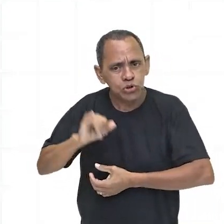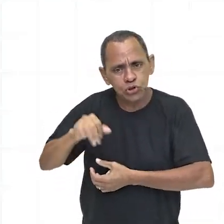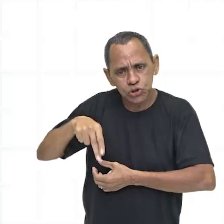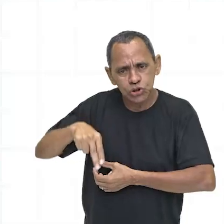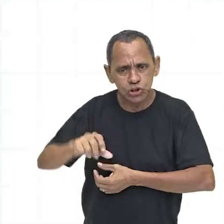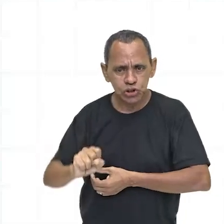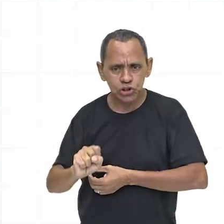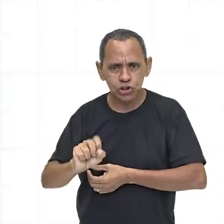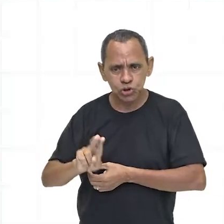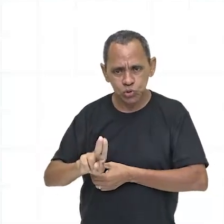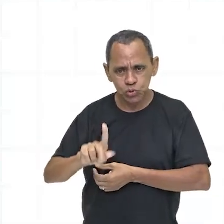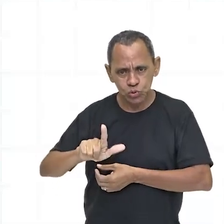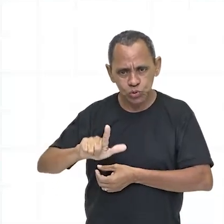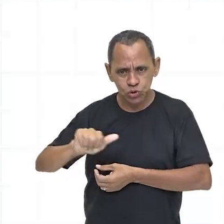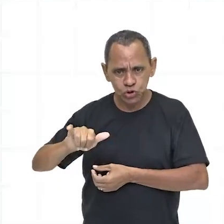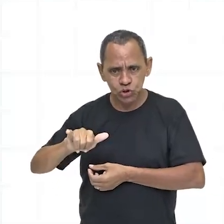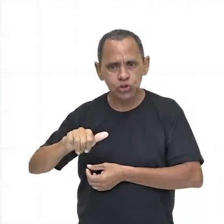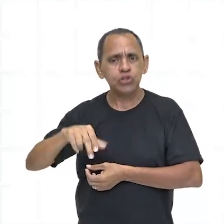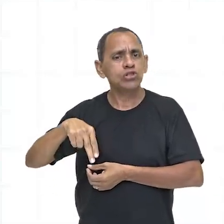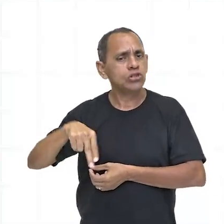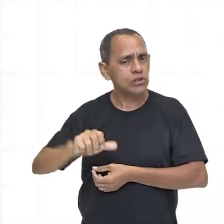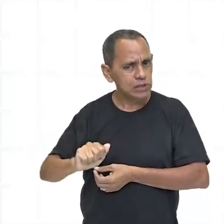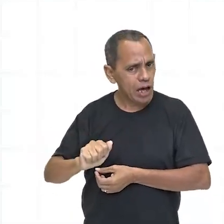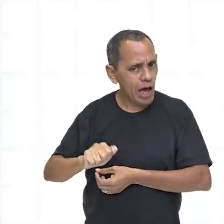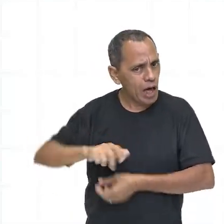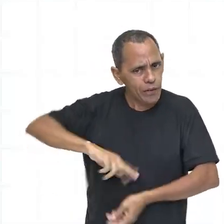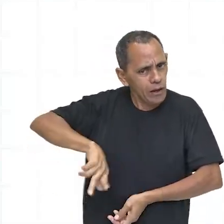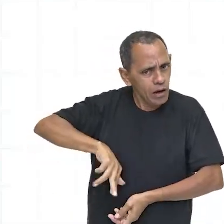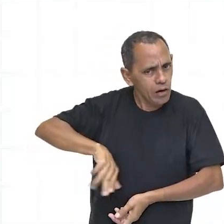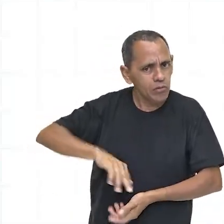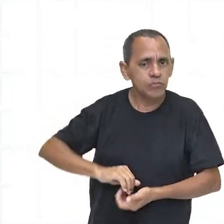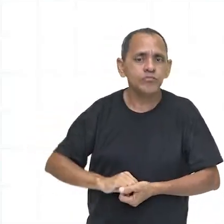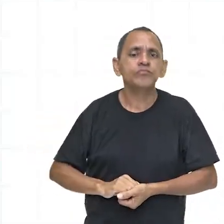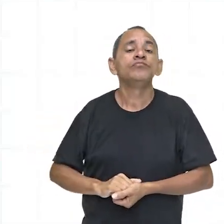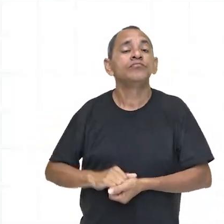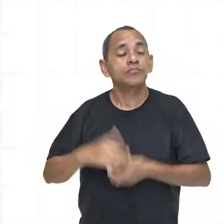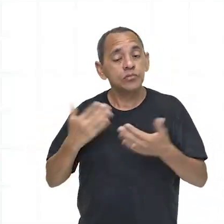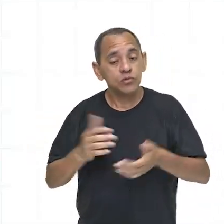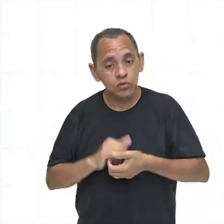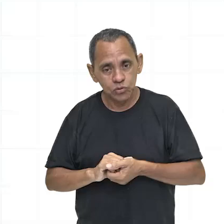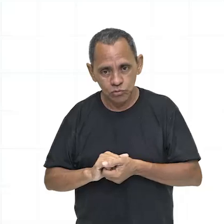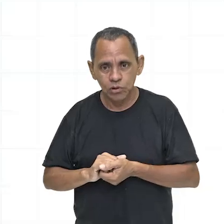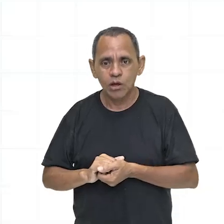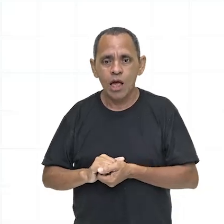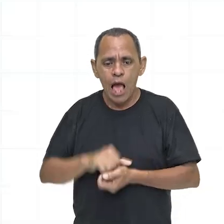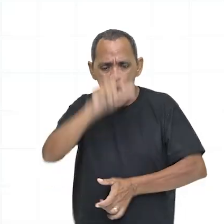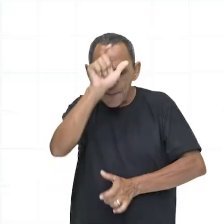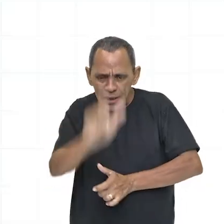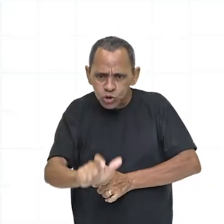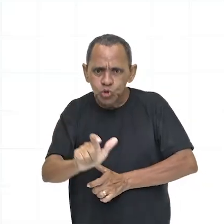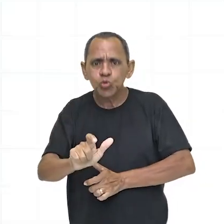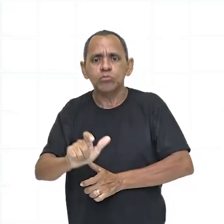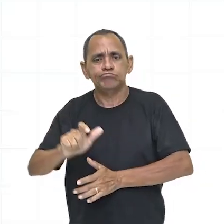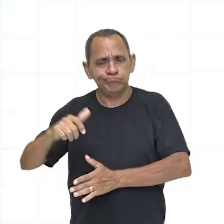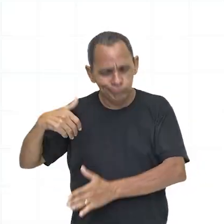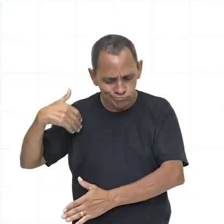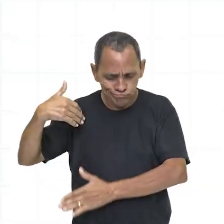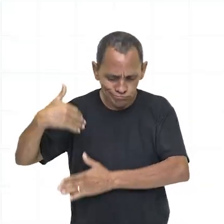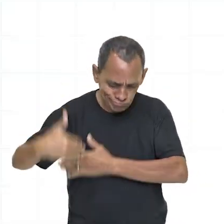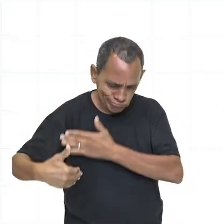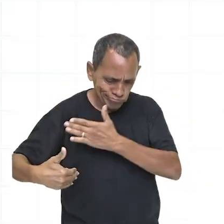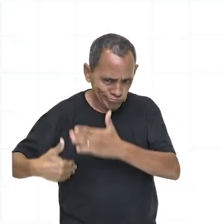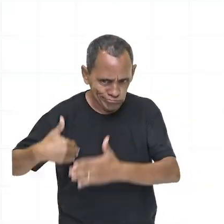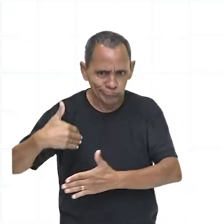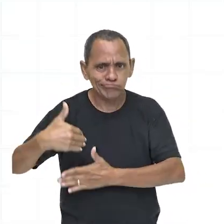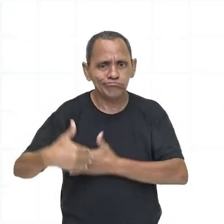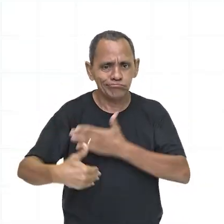então é que essa pessoa vai desenvolver a diabetes do tipo 1. Então a diabetes do tipo 1,